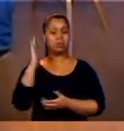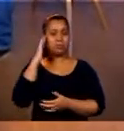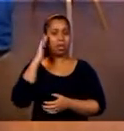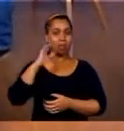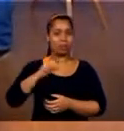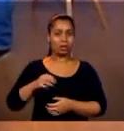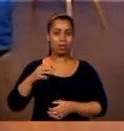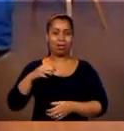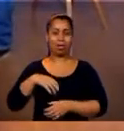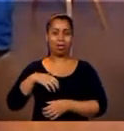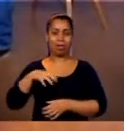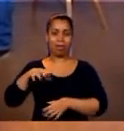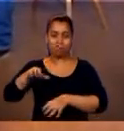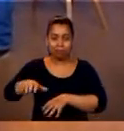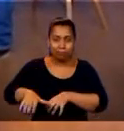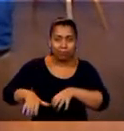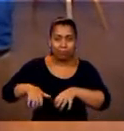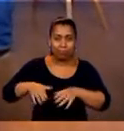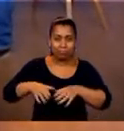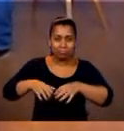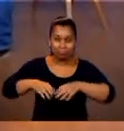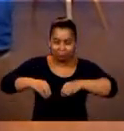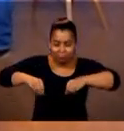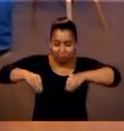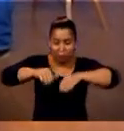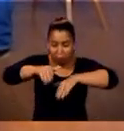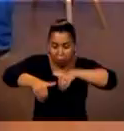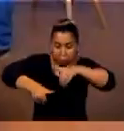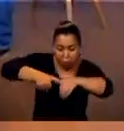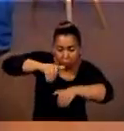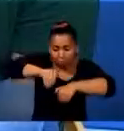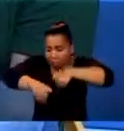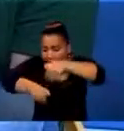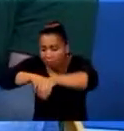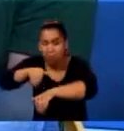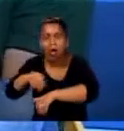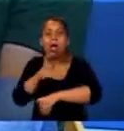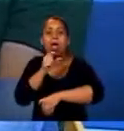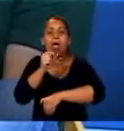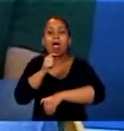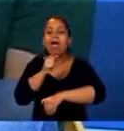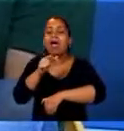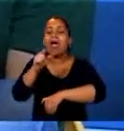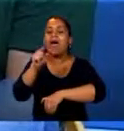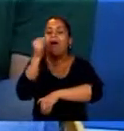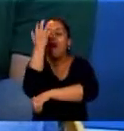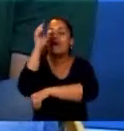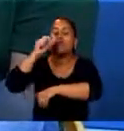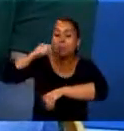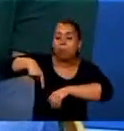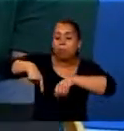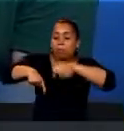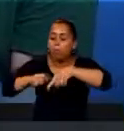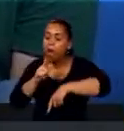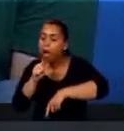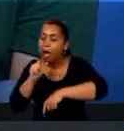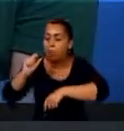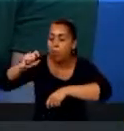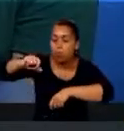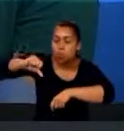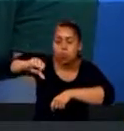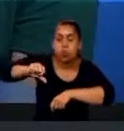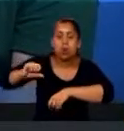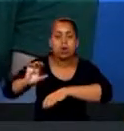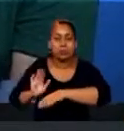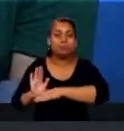né? Fazendo buraco no entorno dos mananciais e plantando sem muita técnica, né? Uhum. Então, assim que a gente